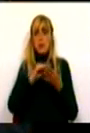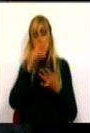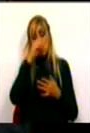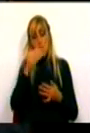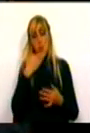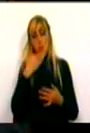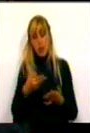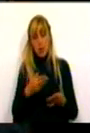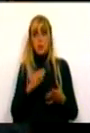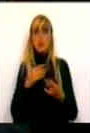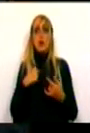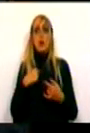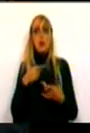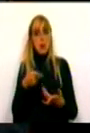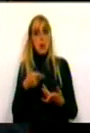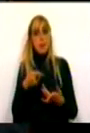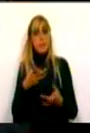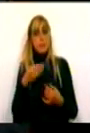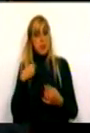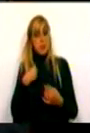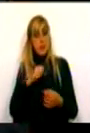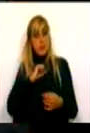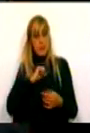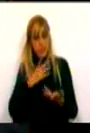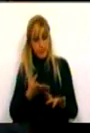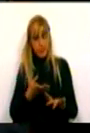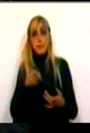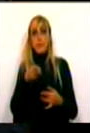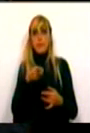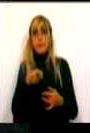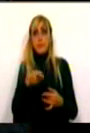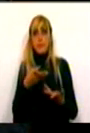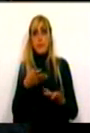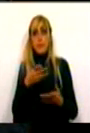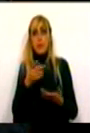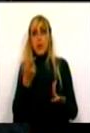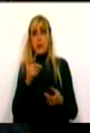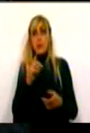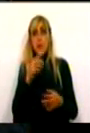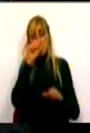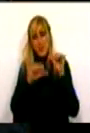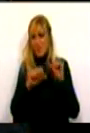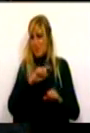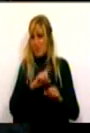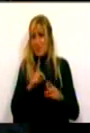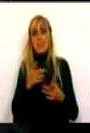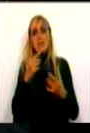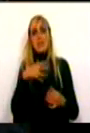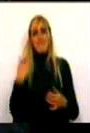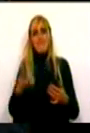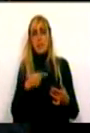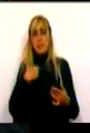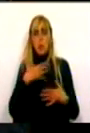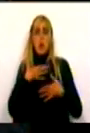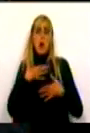obrigado deixe esta minha preocupação e este é este radicalismo na intervenção mas confesso com o